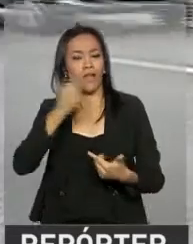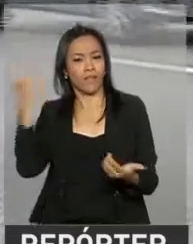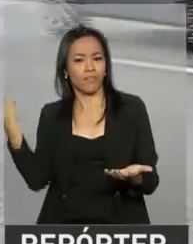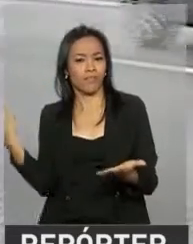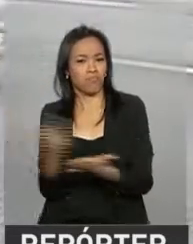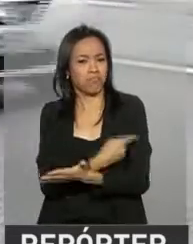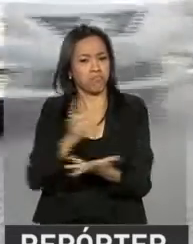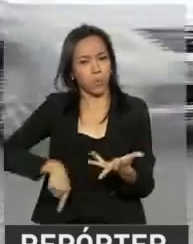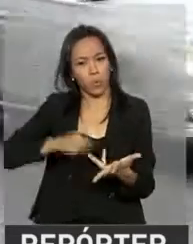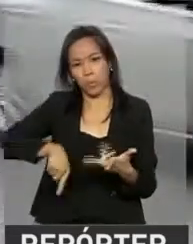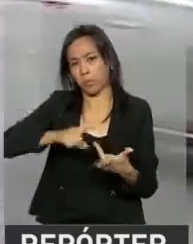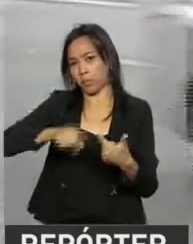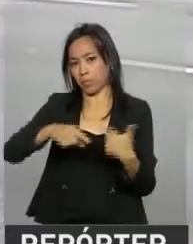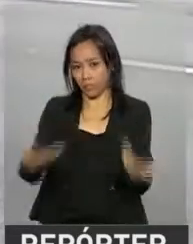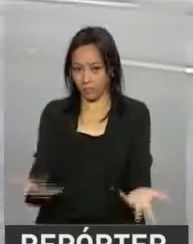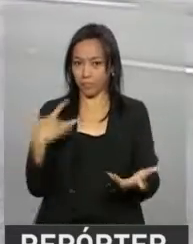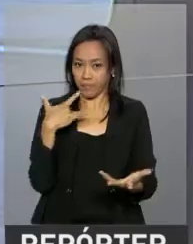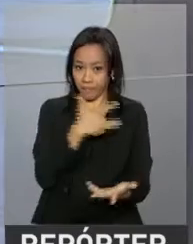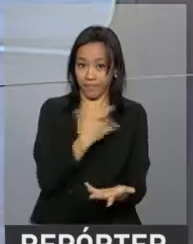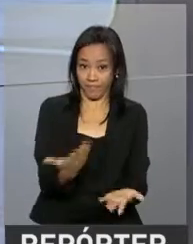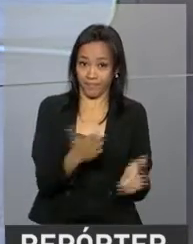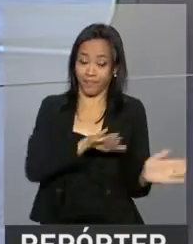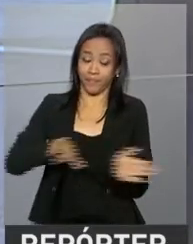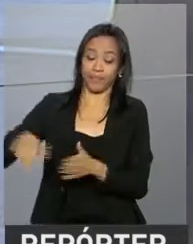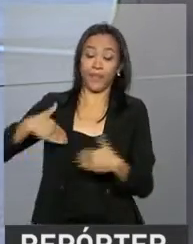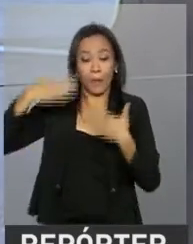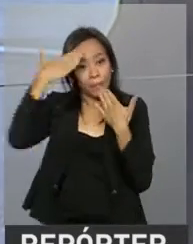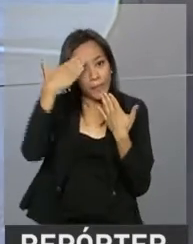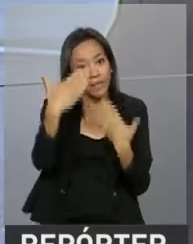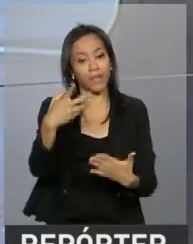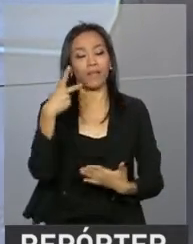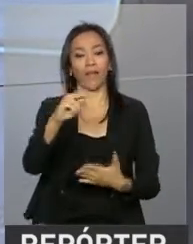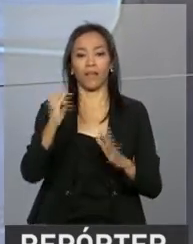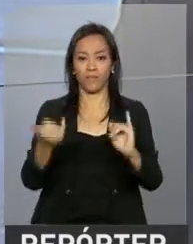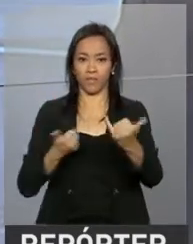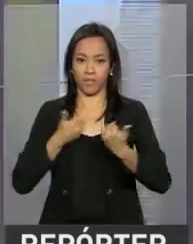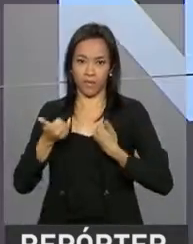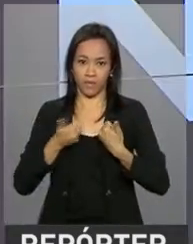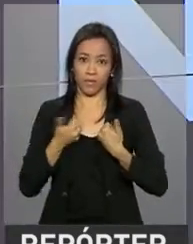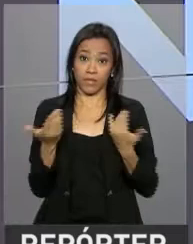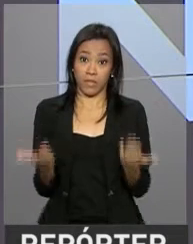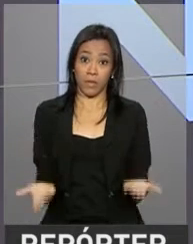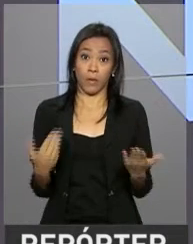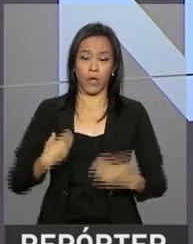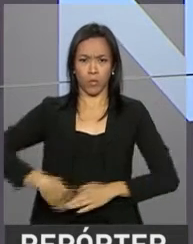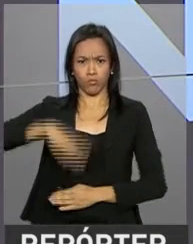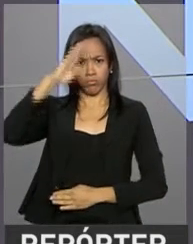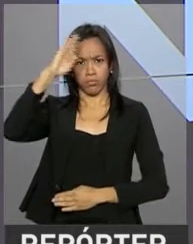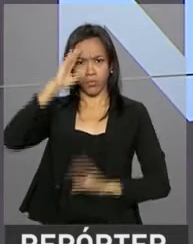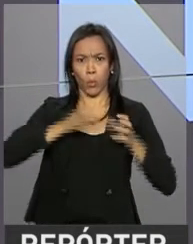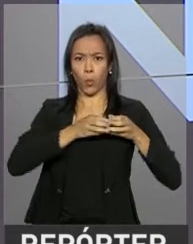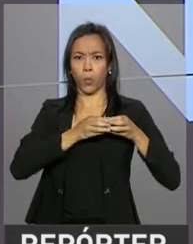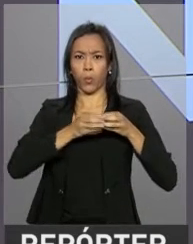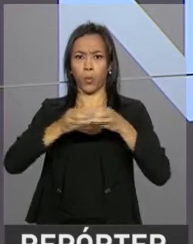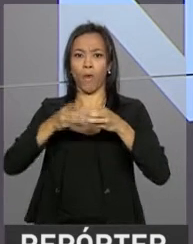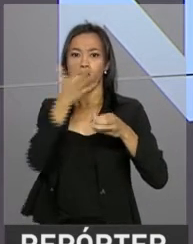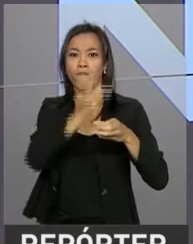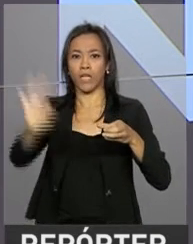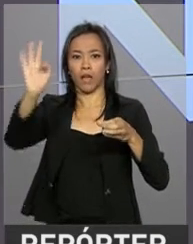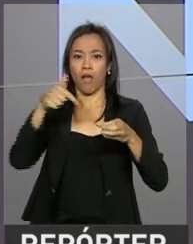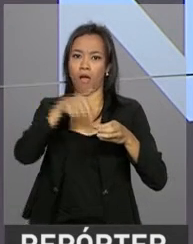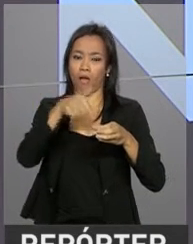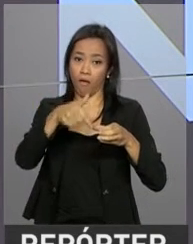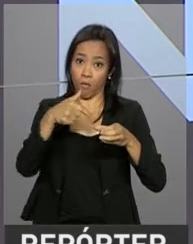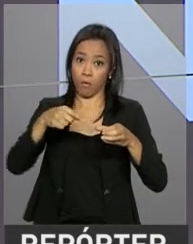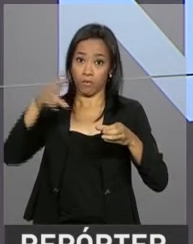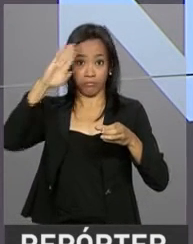risco dessas doenças leandro obrigado da bela pelas informações e as tropas federais vão permanecer no